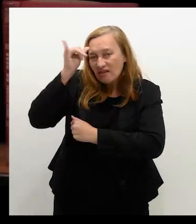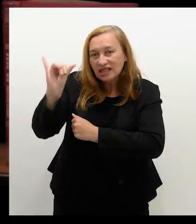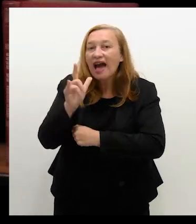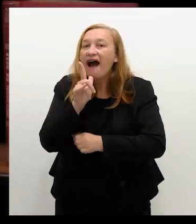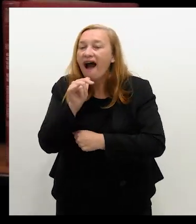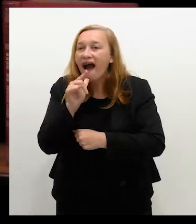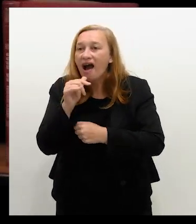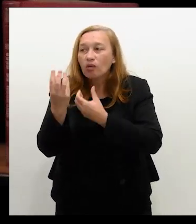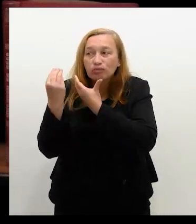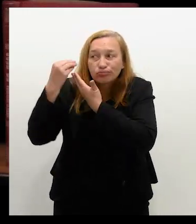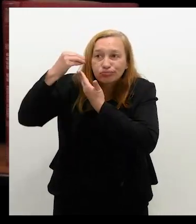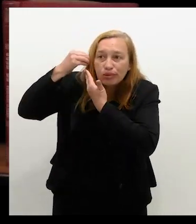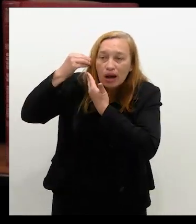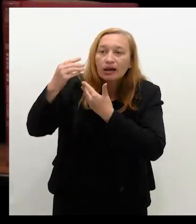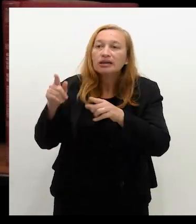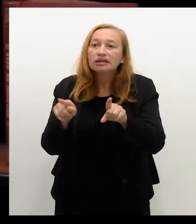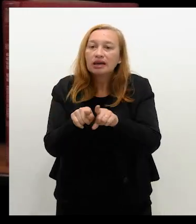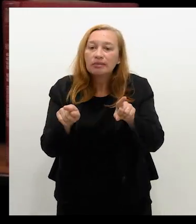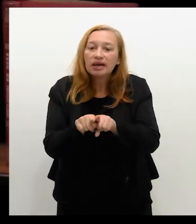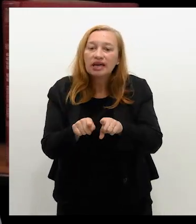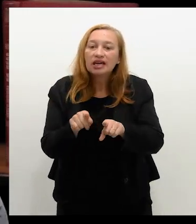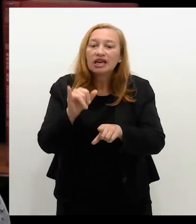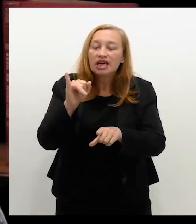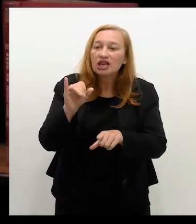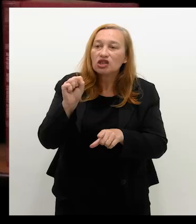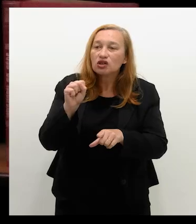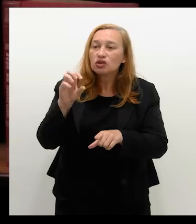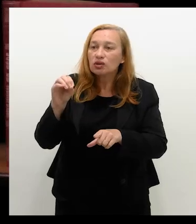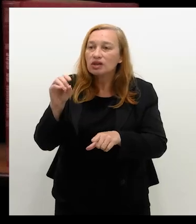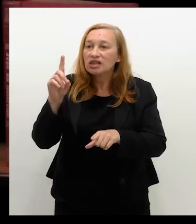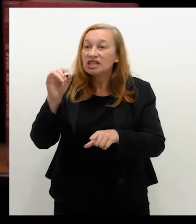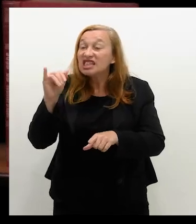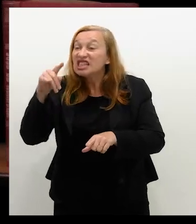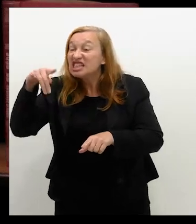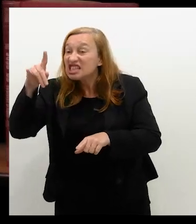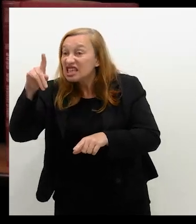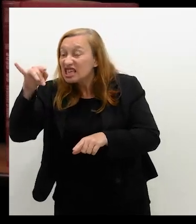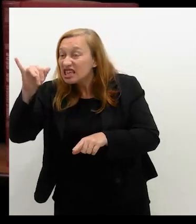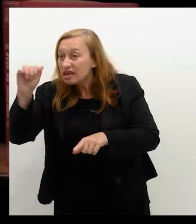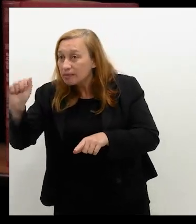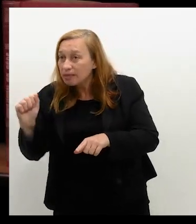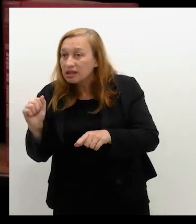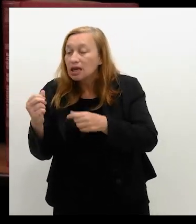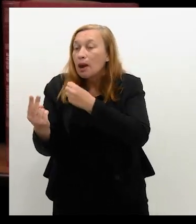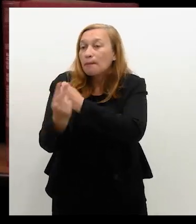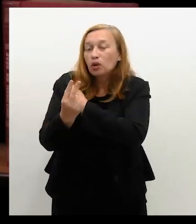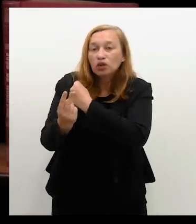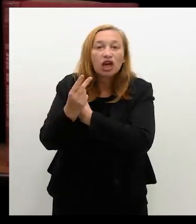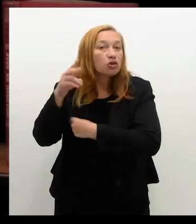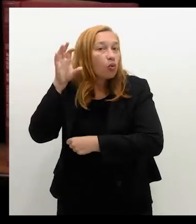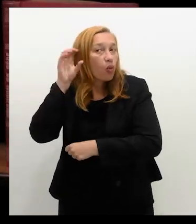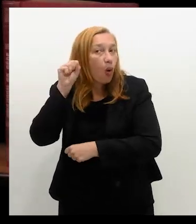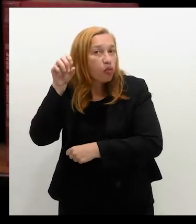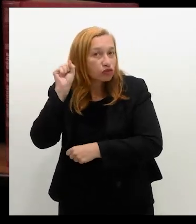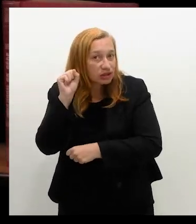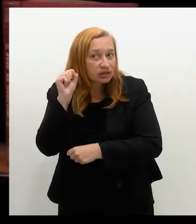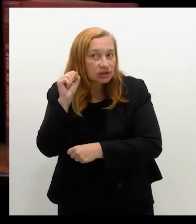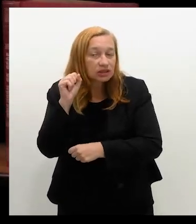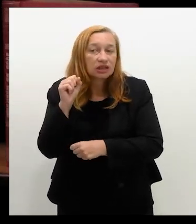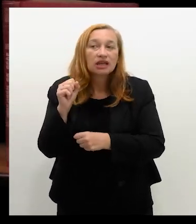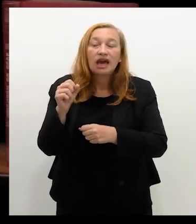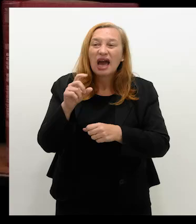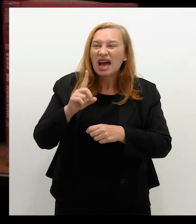água entrar, ele também tem lisozimas, tem algumas enzimas ali que são protetoras do nosso ouvido, que fazem com que